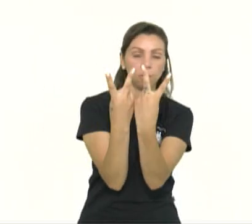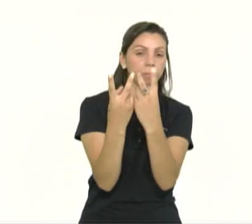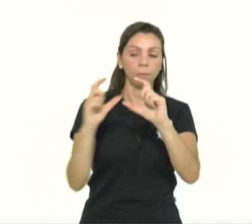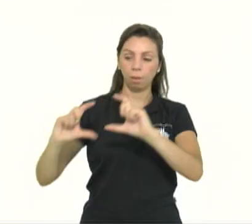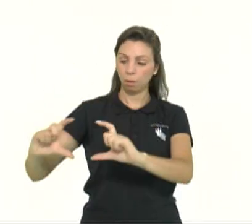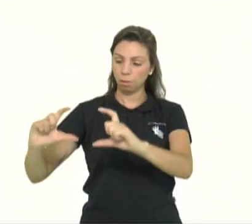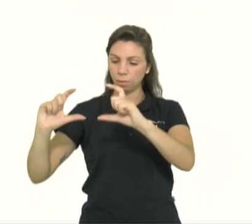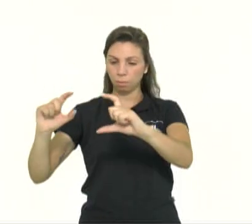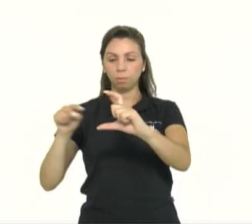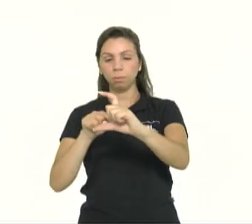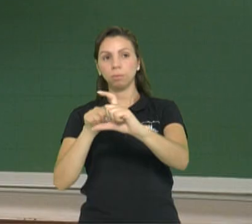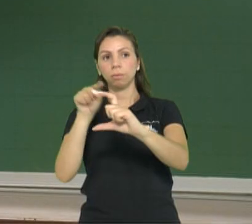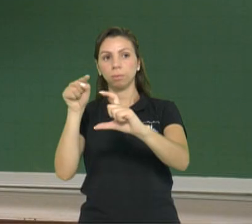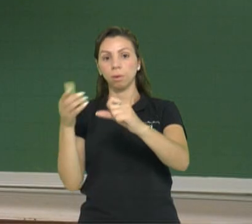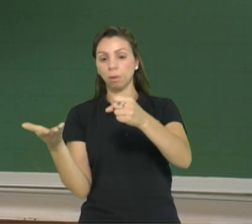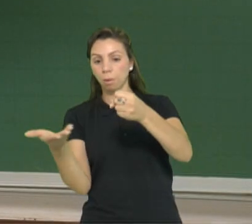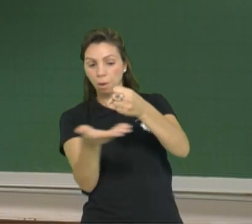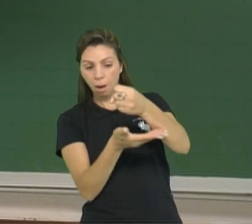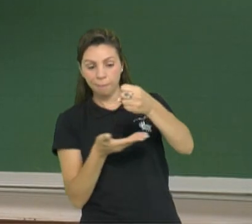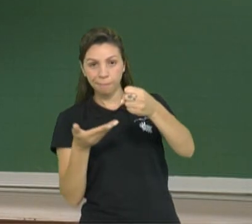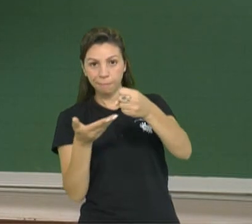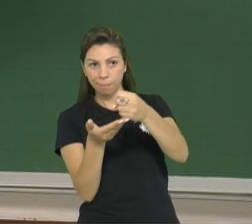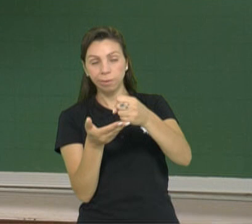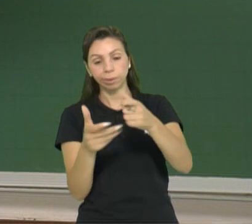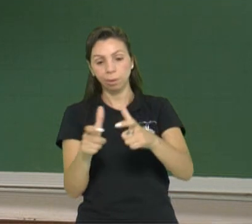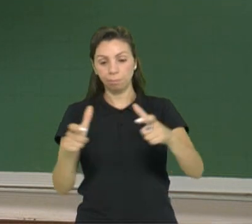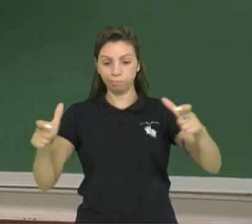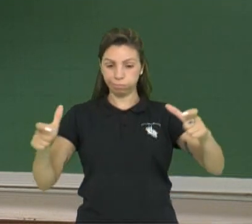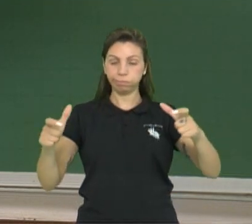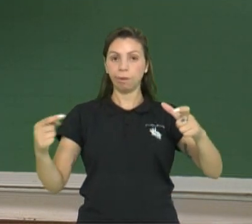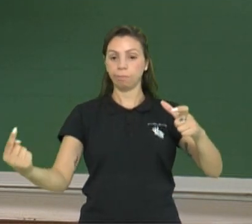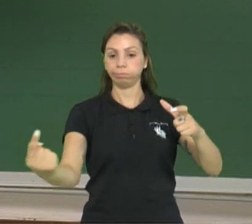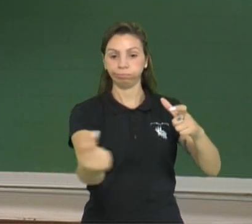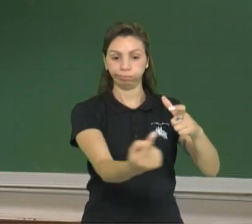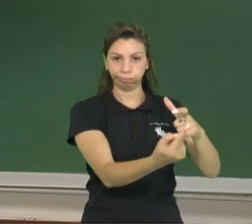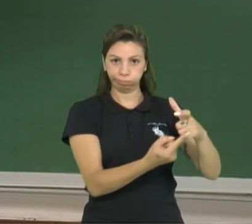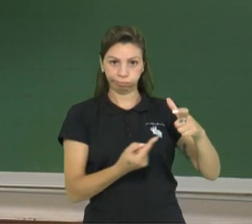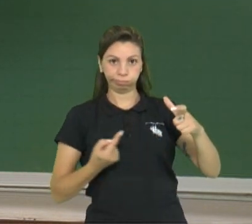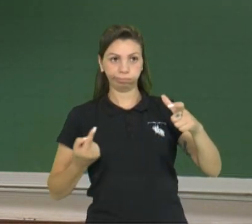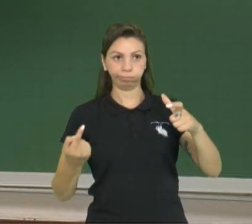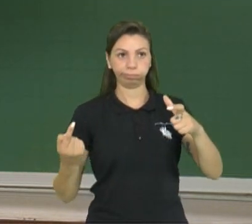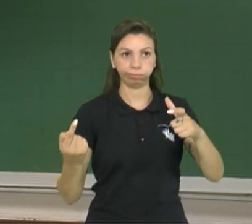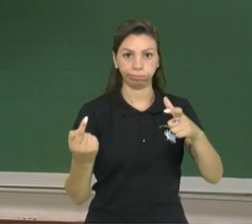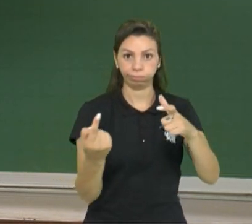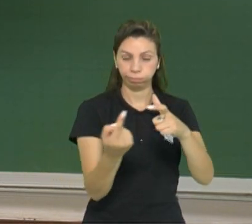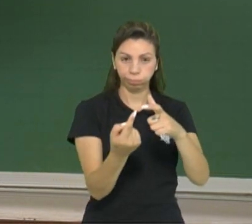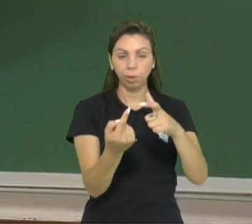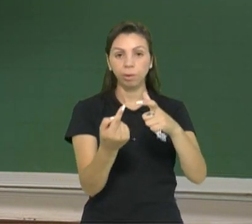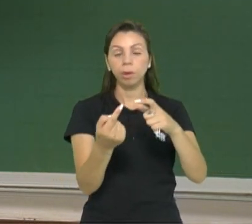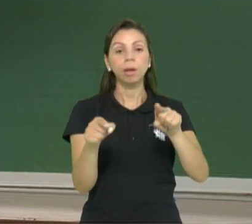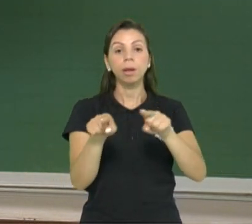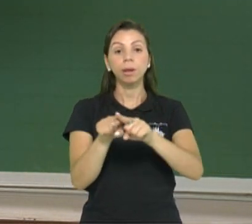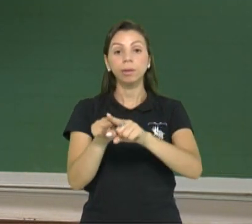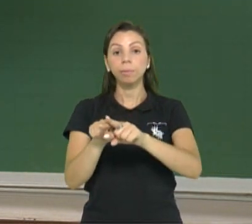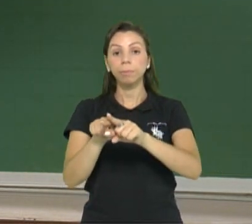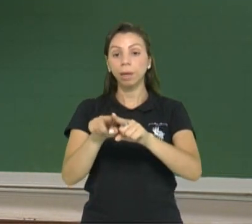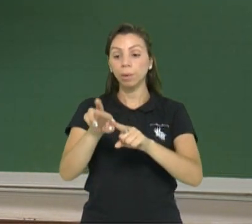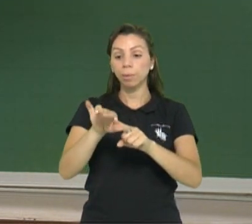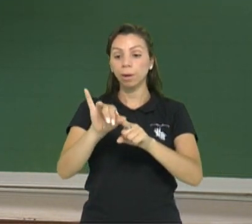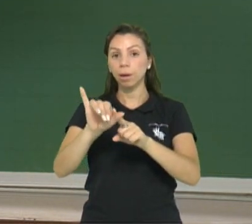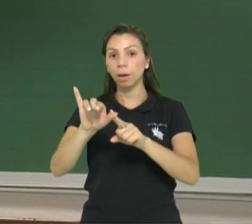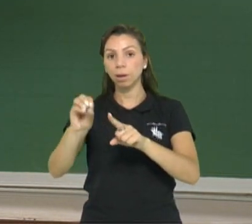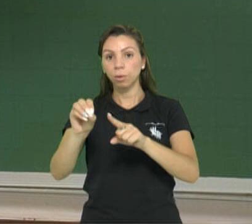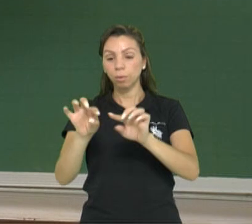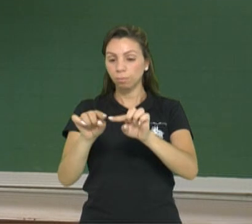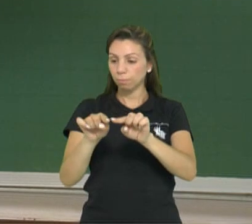algumas coisinhas aqui. A base, nós vamos ter uma base maior, que é um círculo, que nós vamos ter um raio maior. Tranquilo?